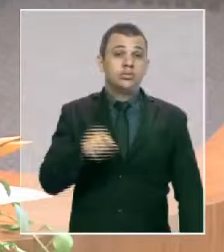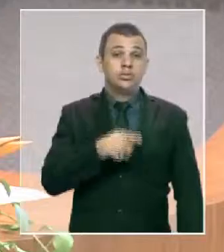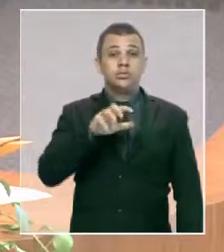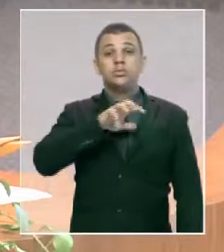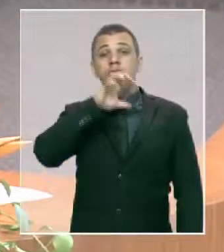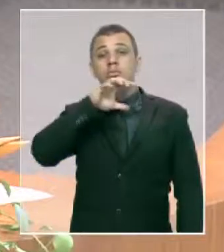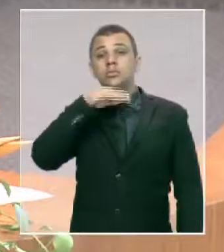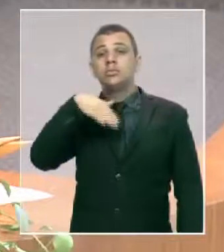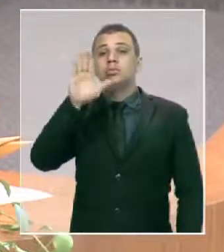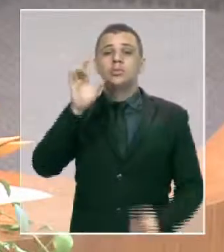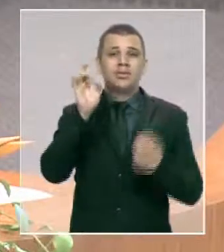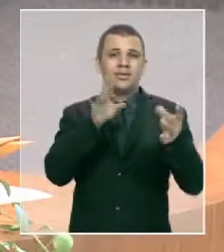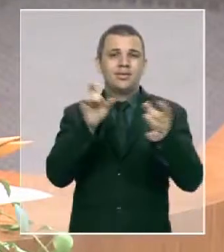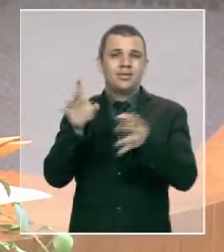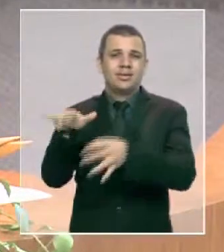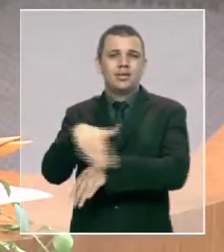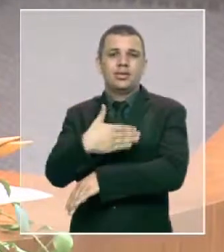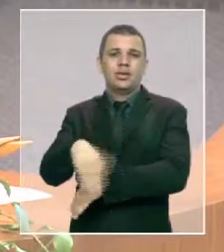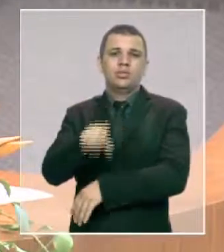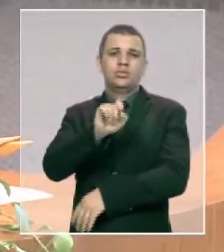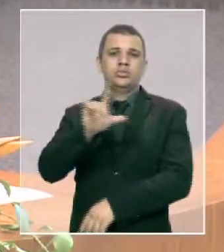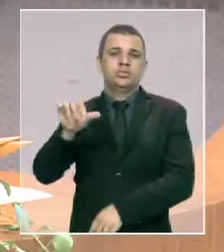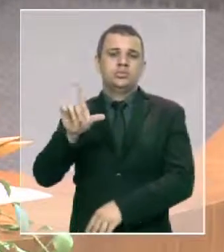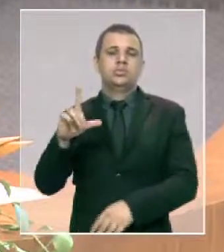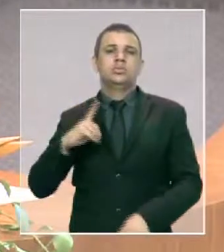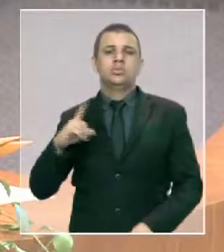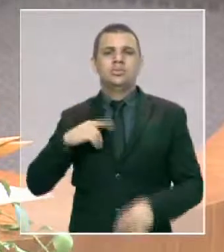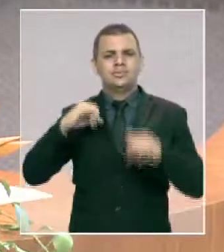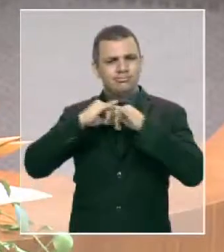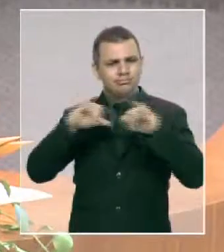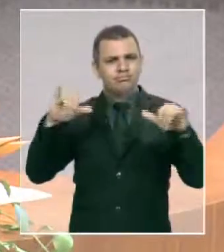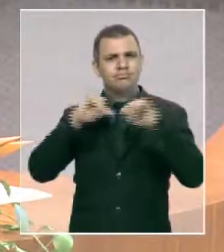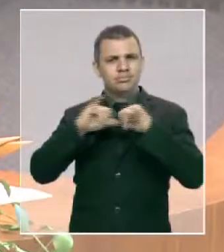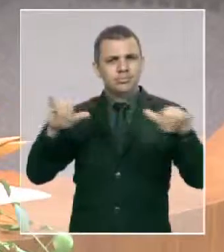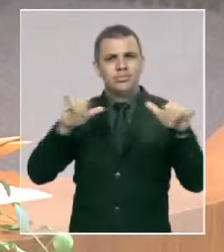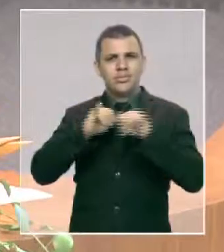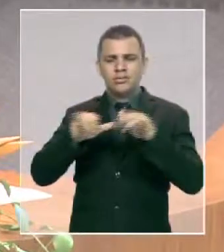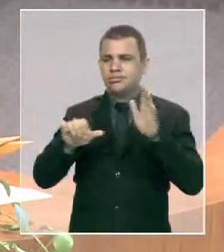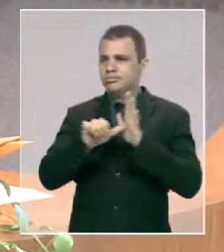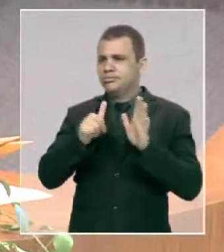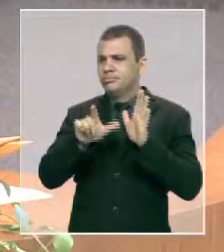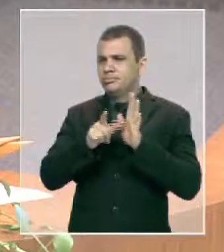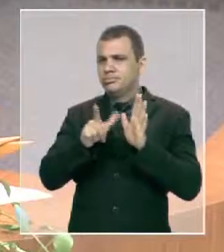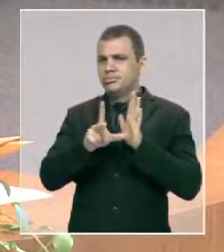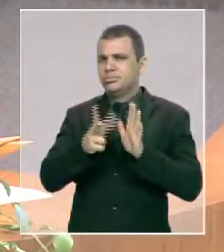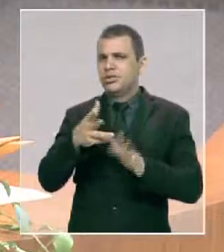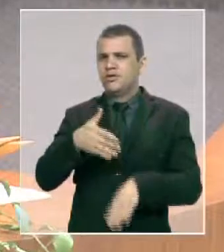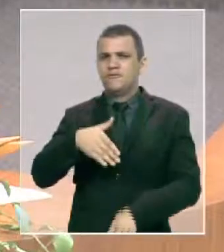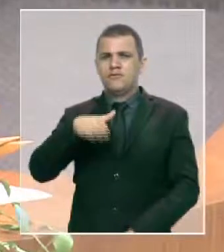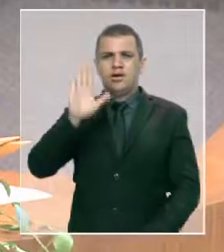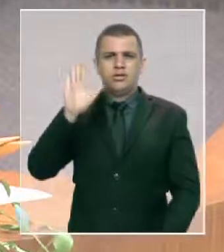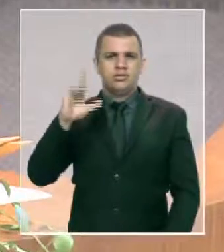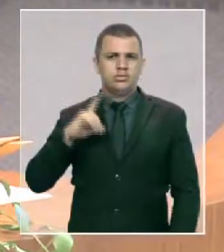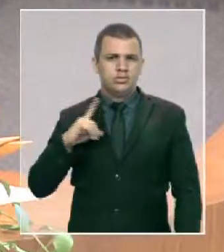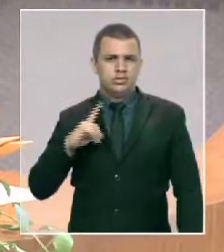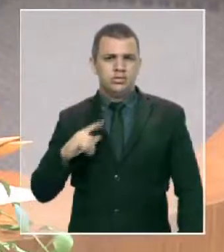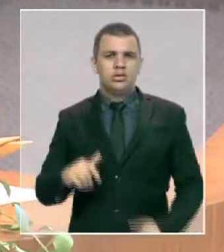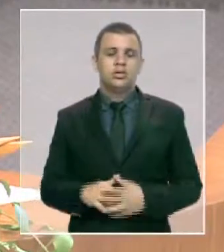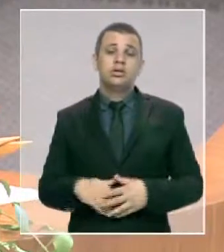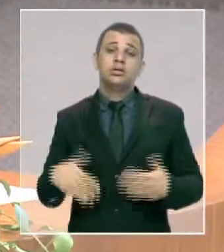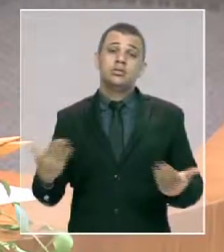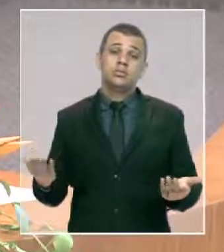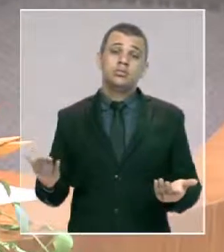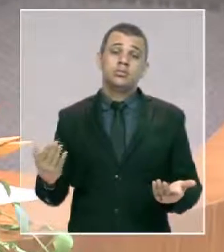ruas em São Luís. Já fizemos várias vezes essa denúncia. O Brasil, deputado César Pires, passa por um